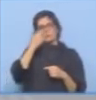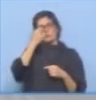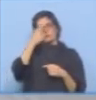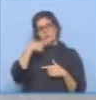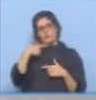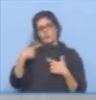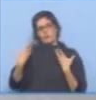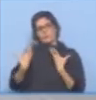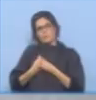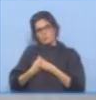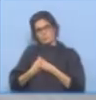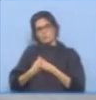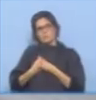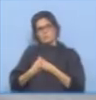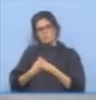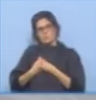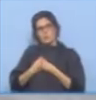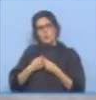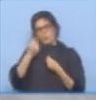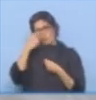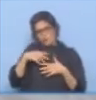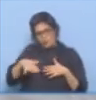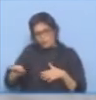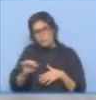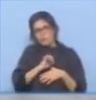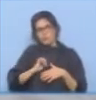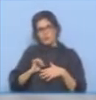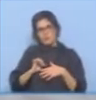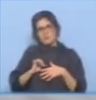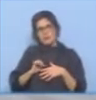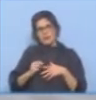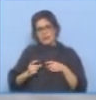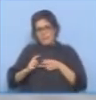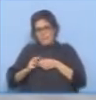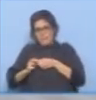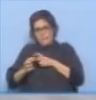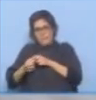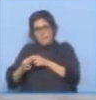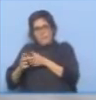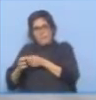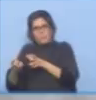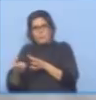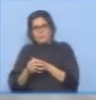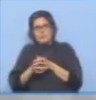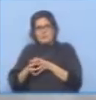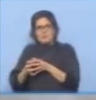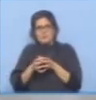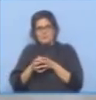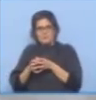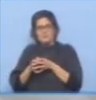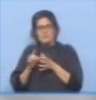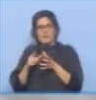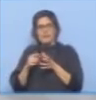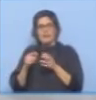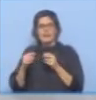E a partir daí, sempre que nós estamos na missa em conjunto, temos uma memória e chegámos a fazer depois alguns momentos de